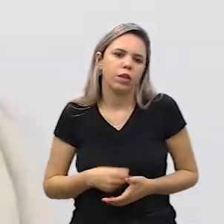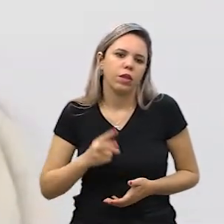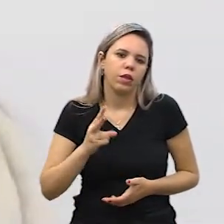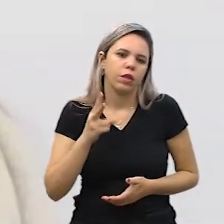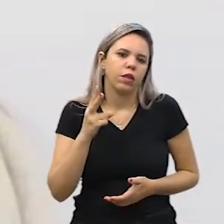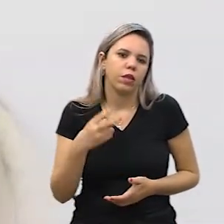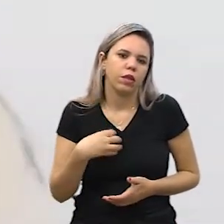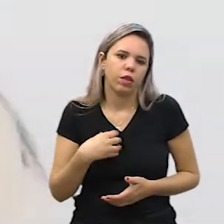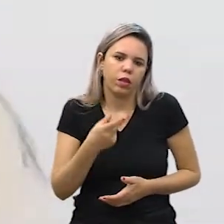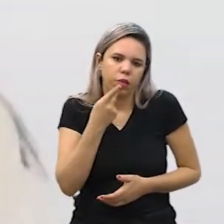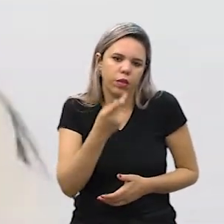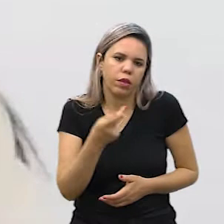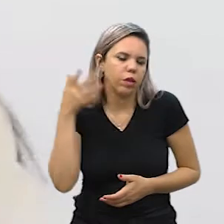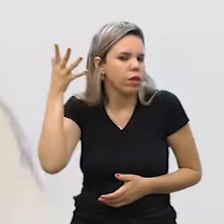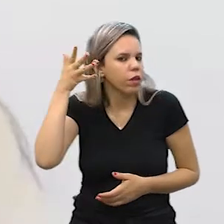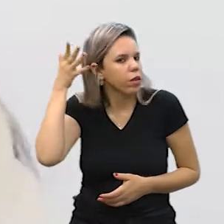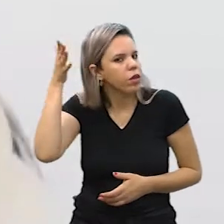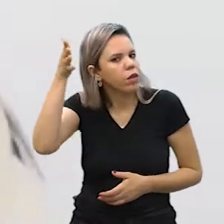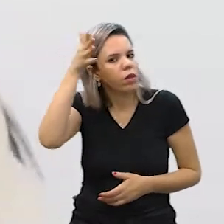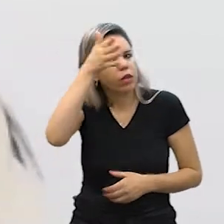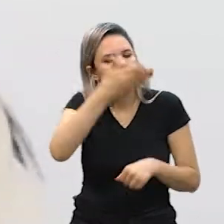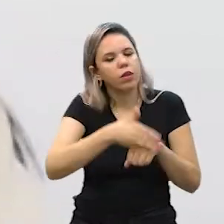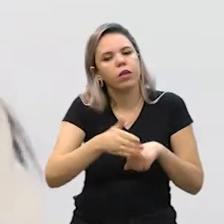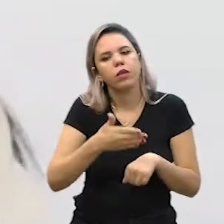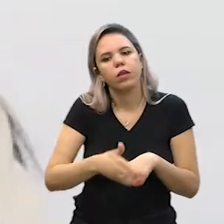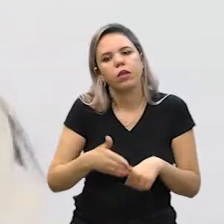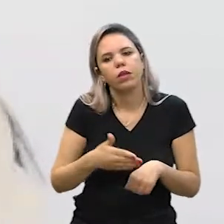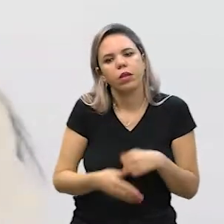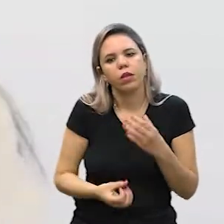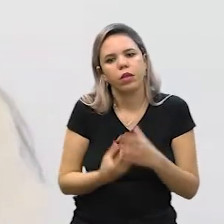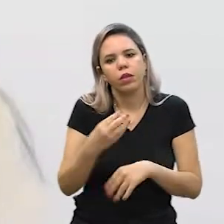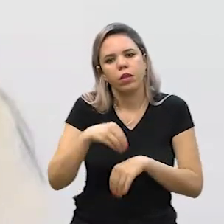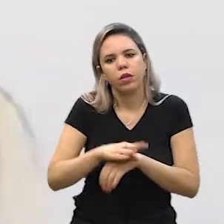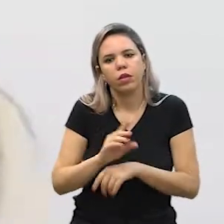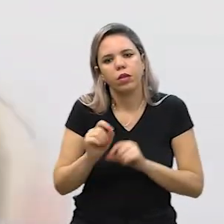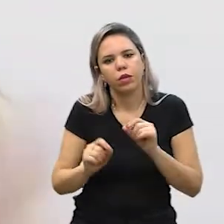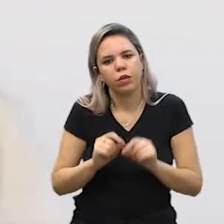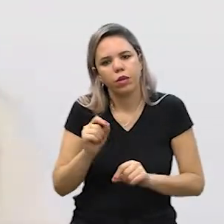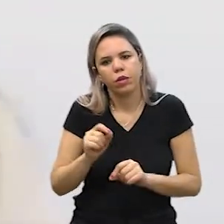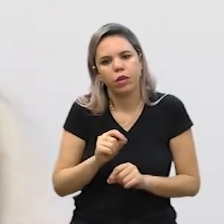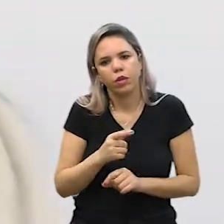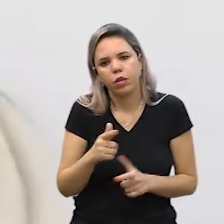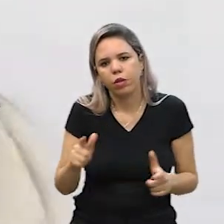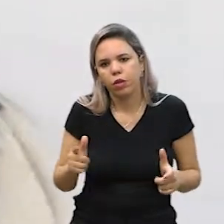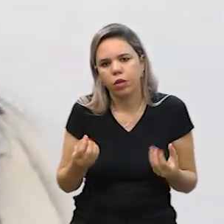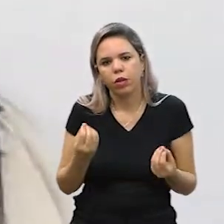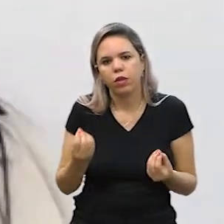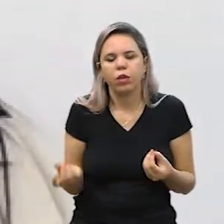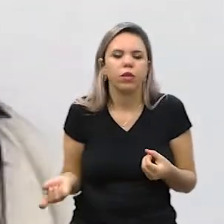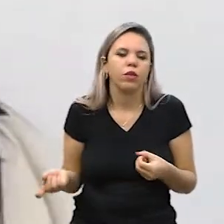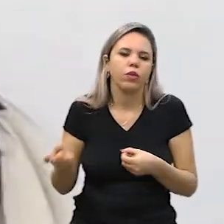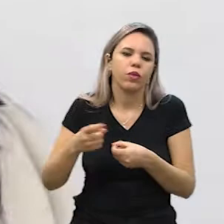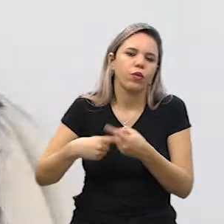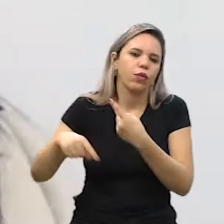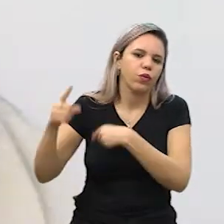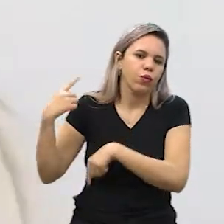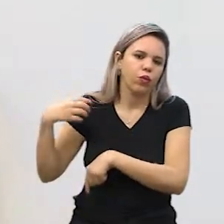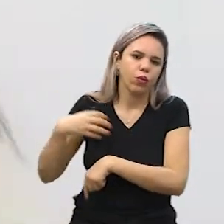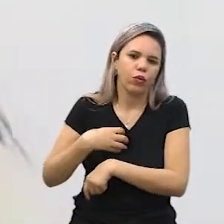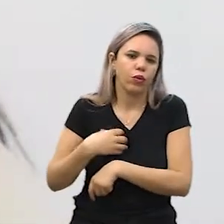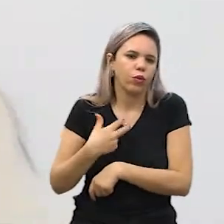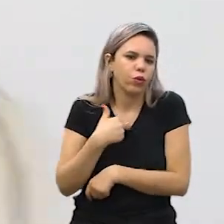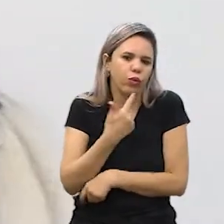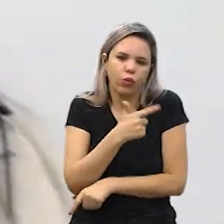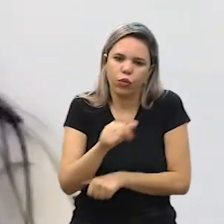sempre falo em palestras e treinamentos que forneço que não temos como retroceder. Não